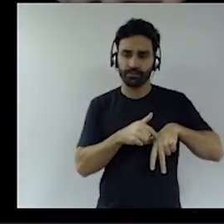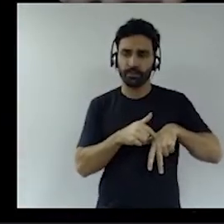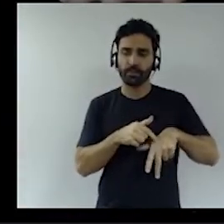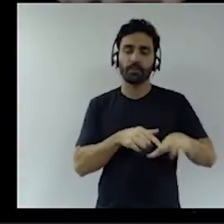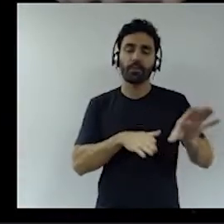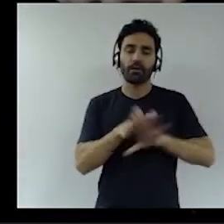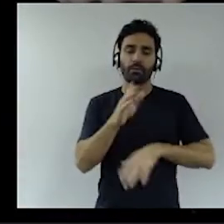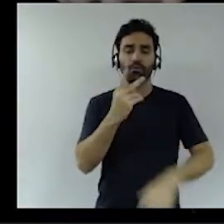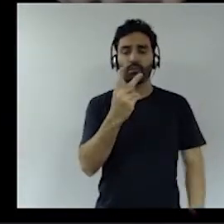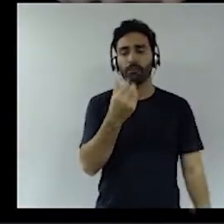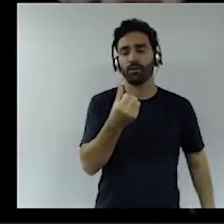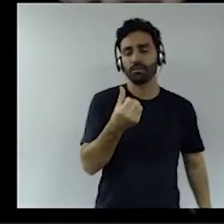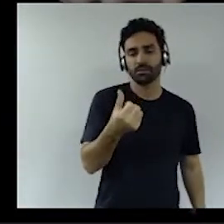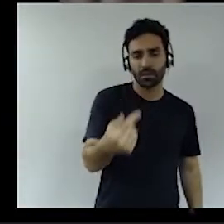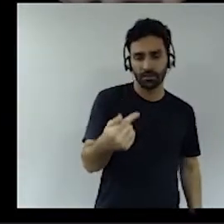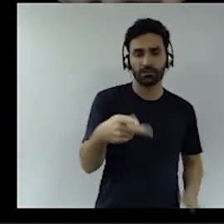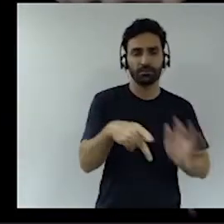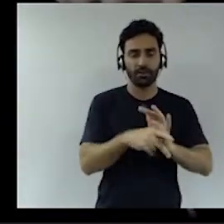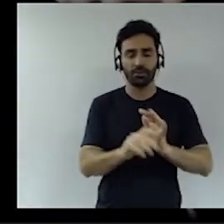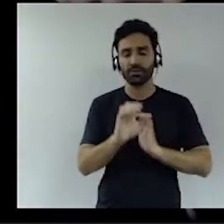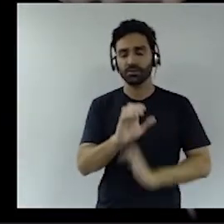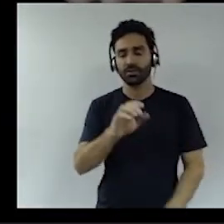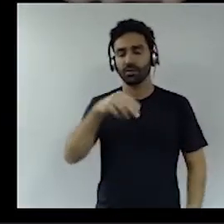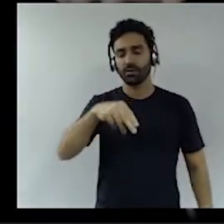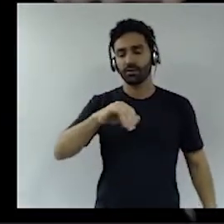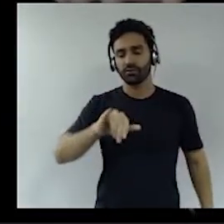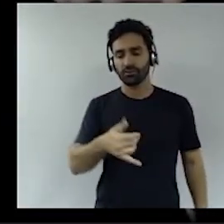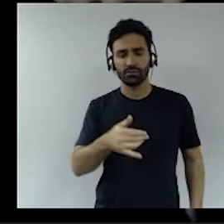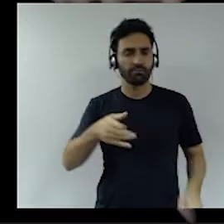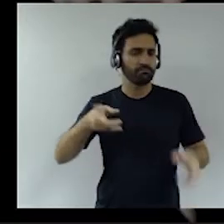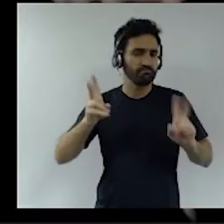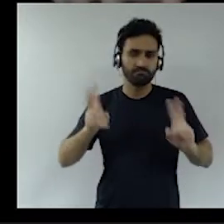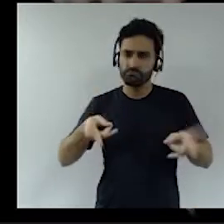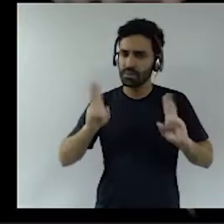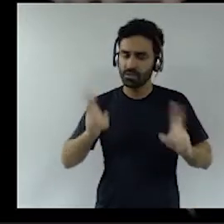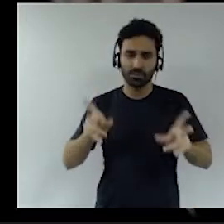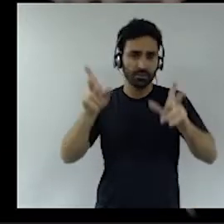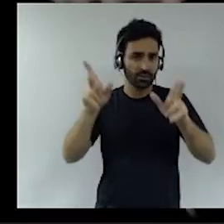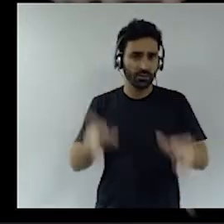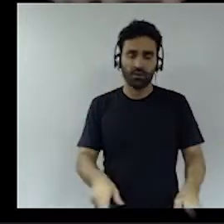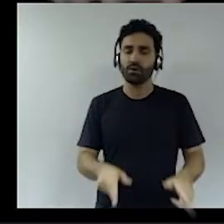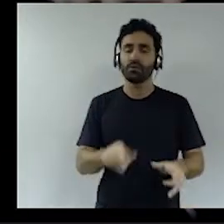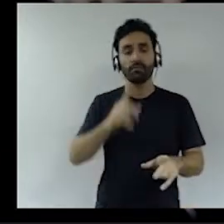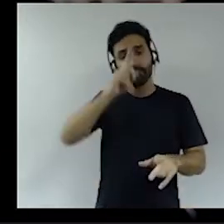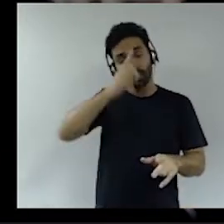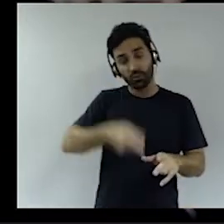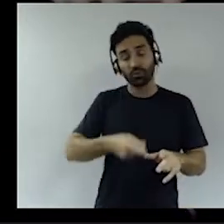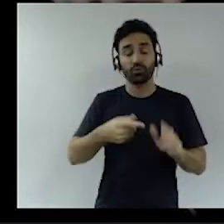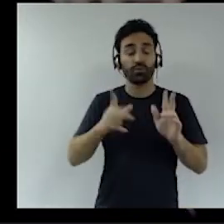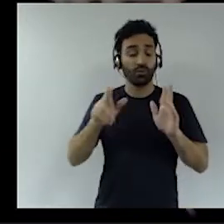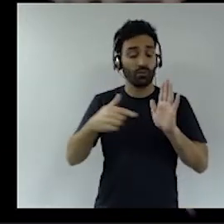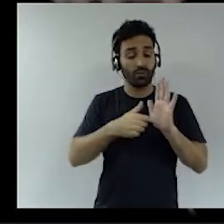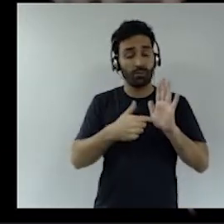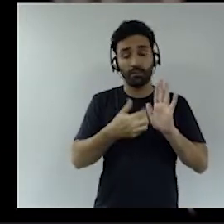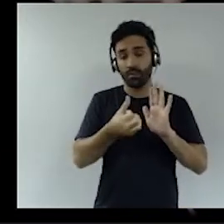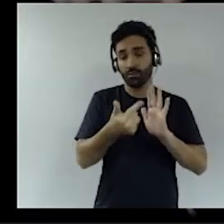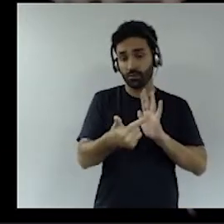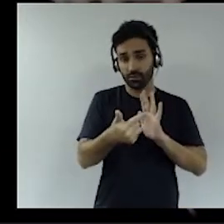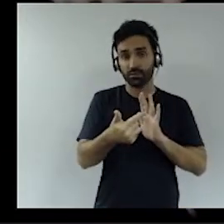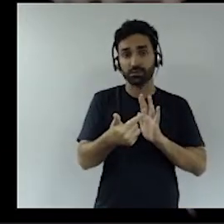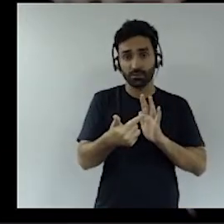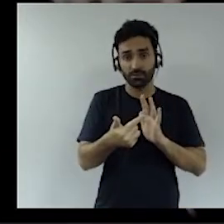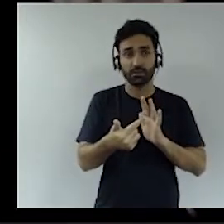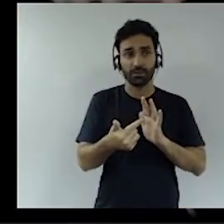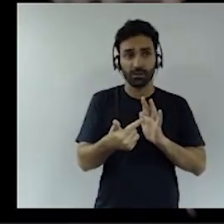Recomendação 67 do CNJ, mesmo escopo, uma ampliação da determinação 62, prorrogação automática